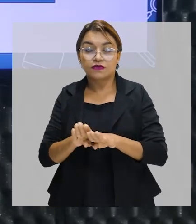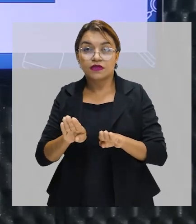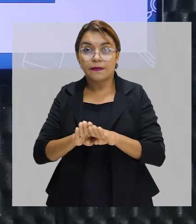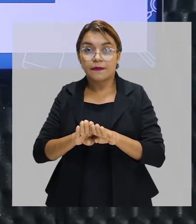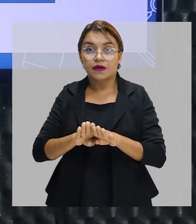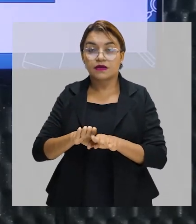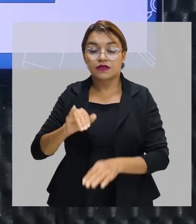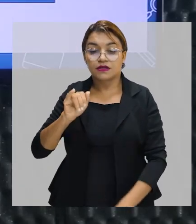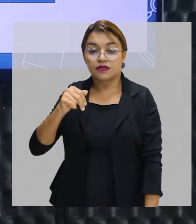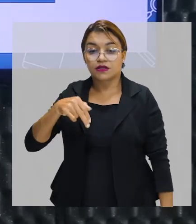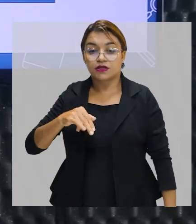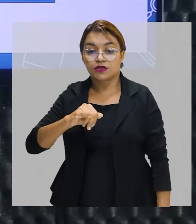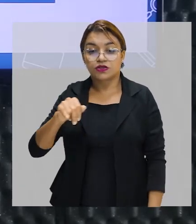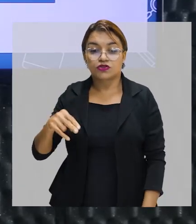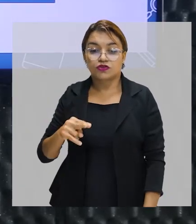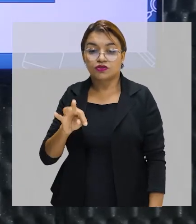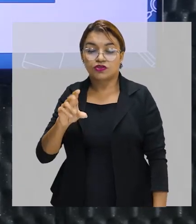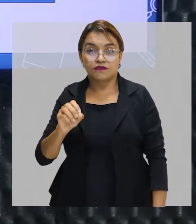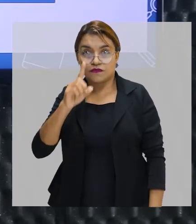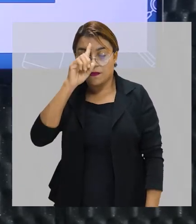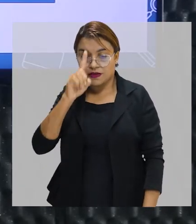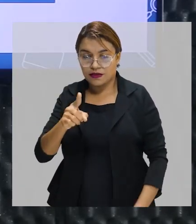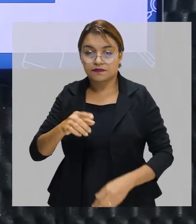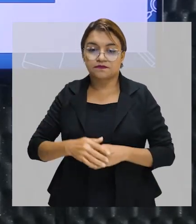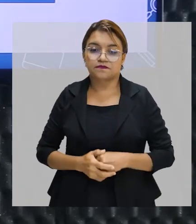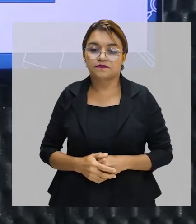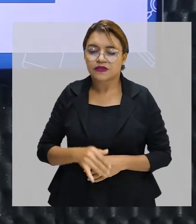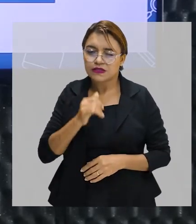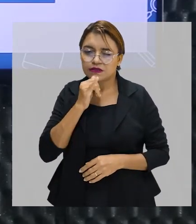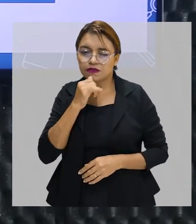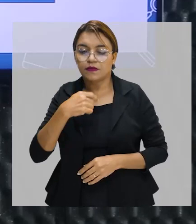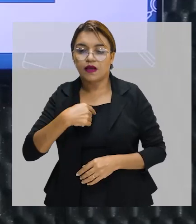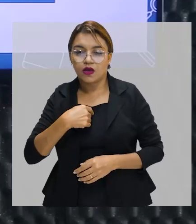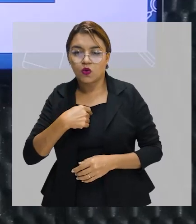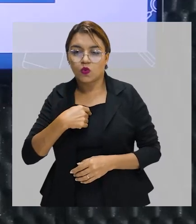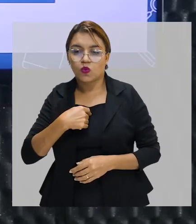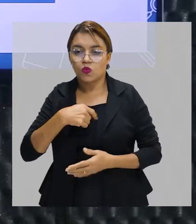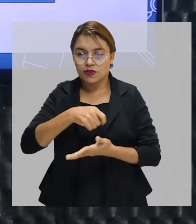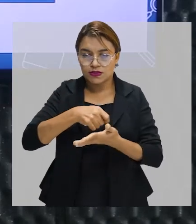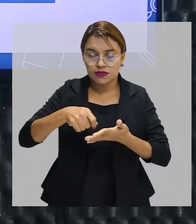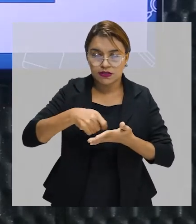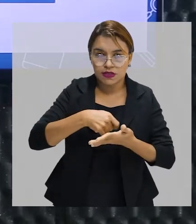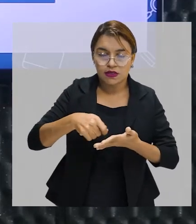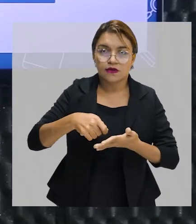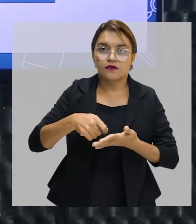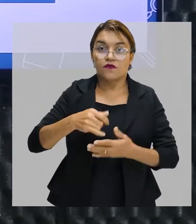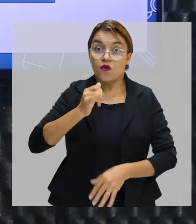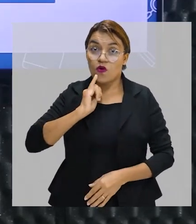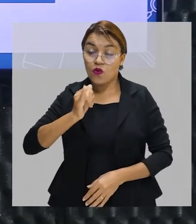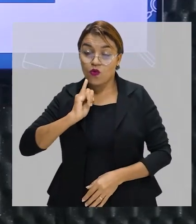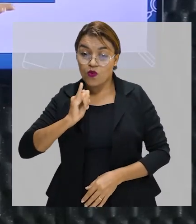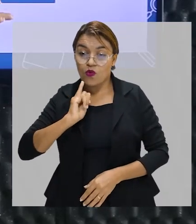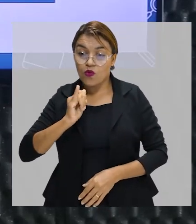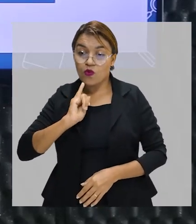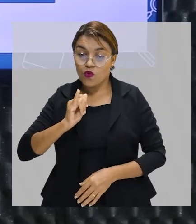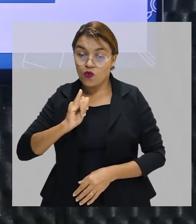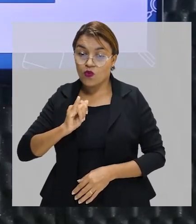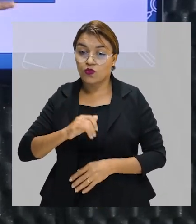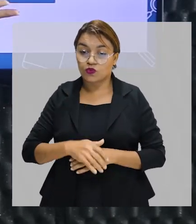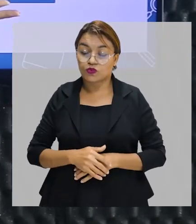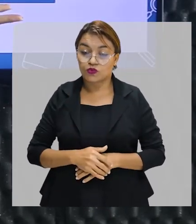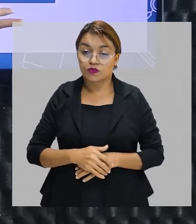Eu conto, eu descrevo, eu exponho, né? Que é o